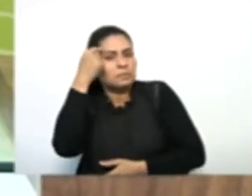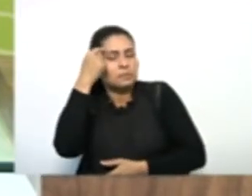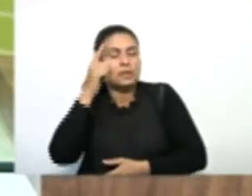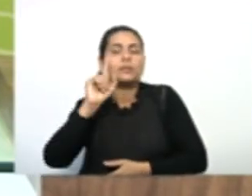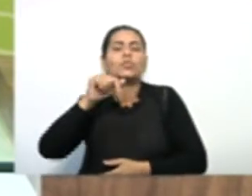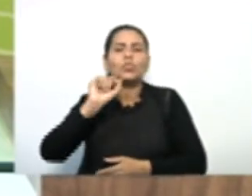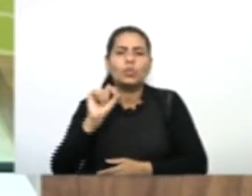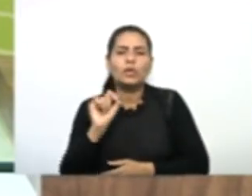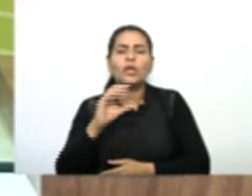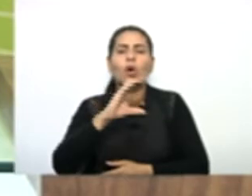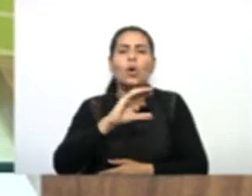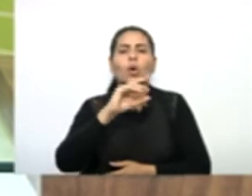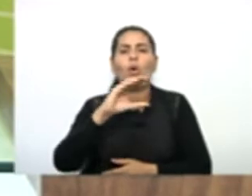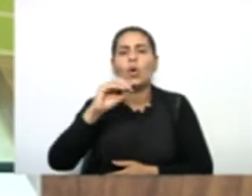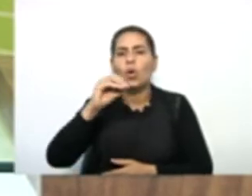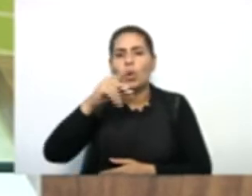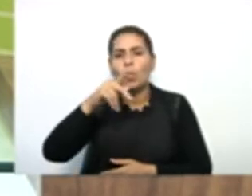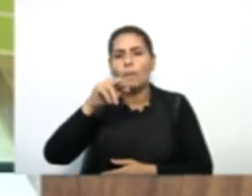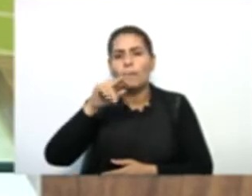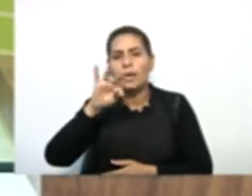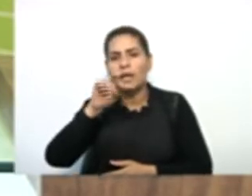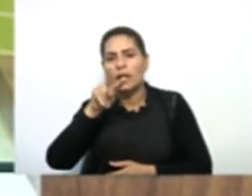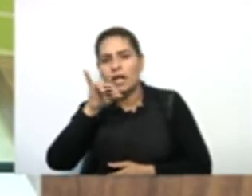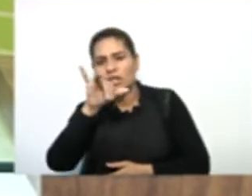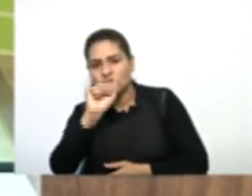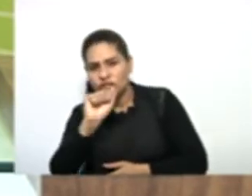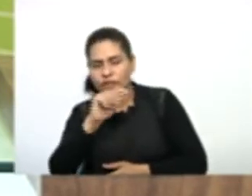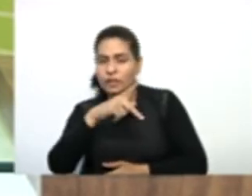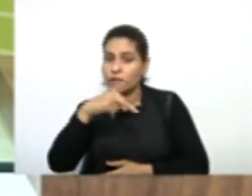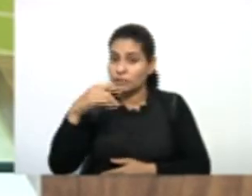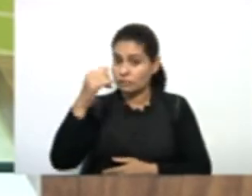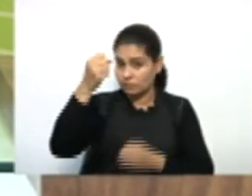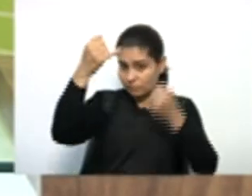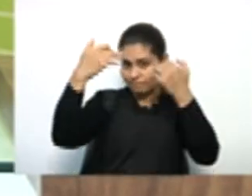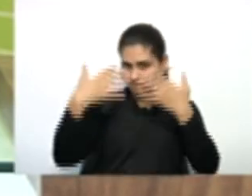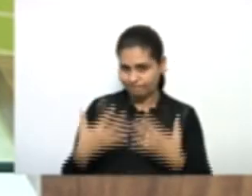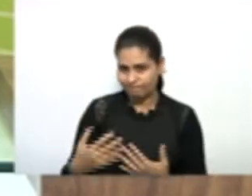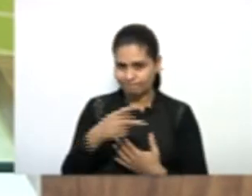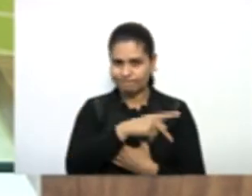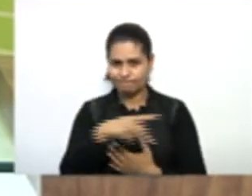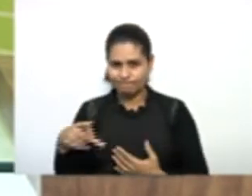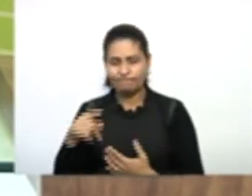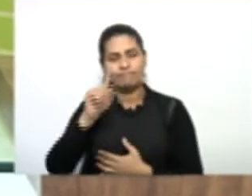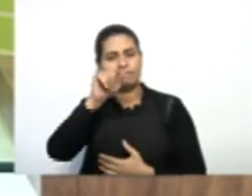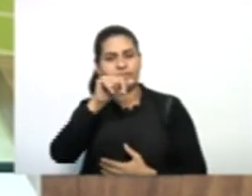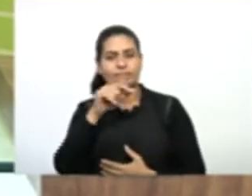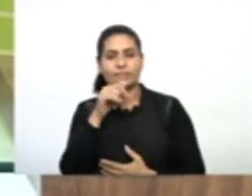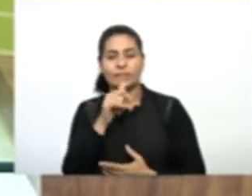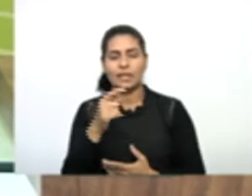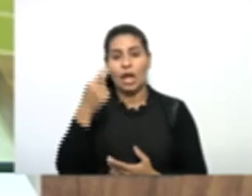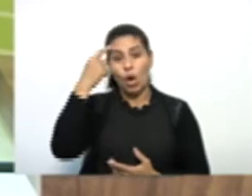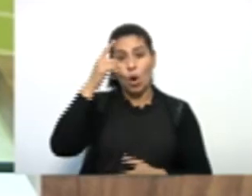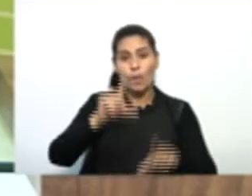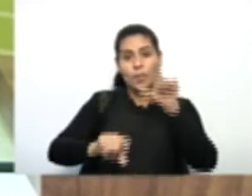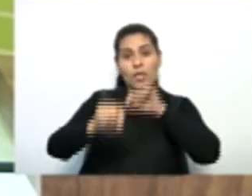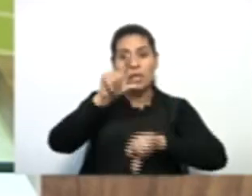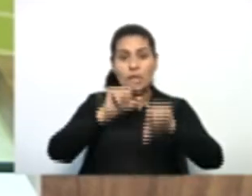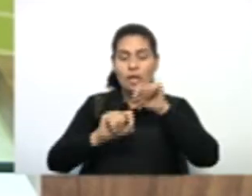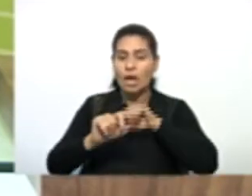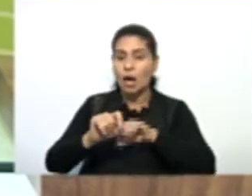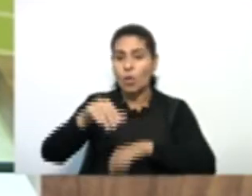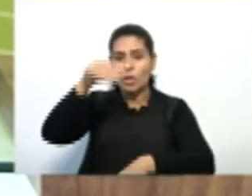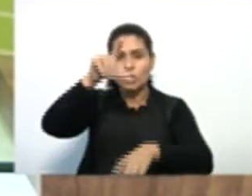em cooperativa. A cooperativa, como a professora acabou de nos dizer, as decisões são muito